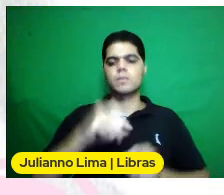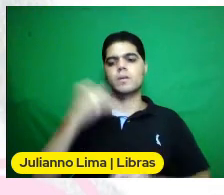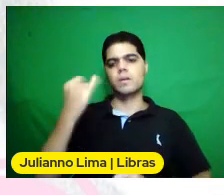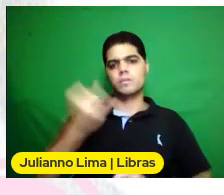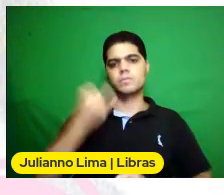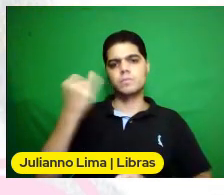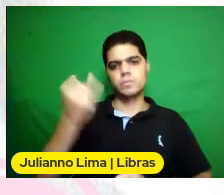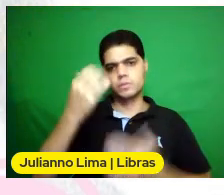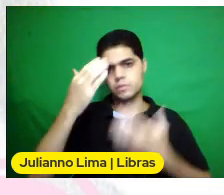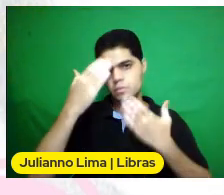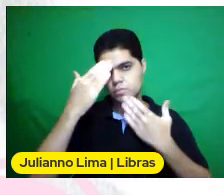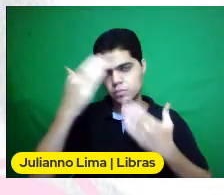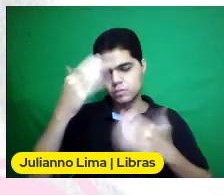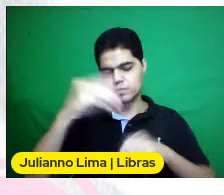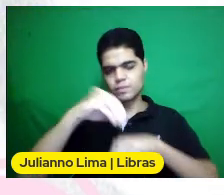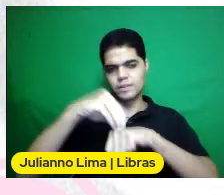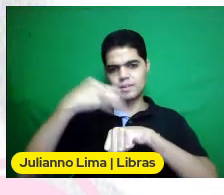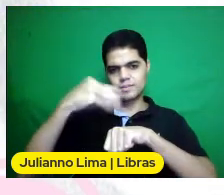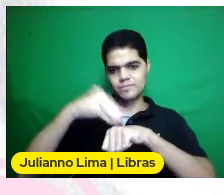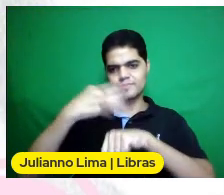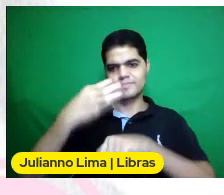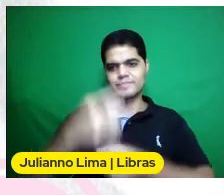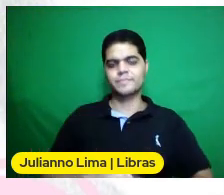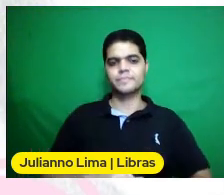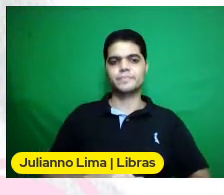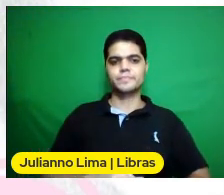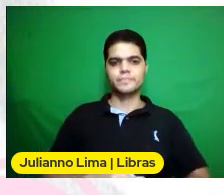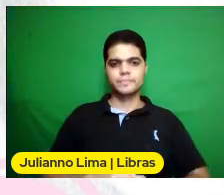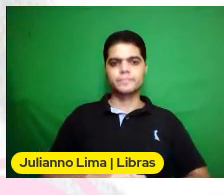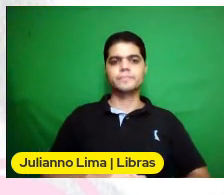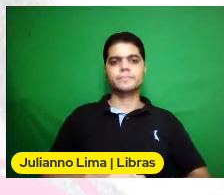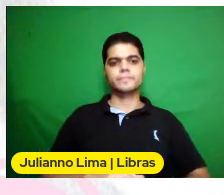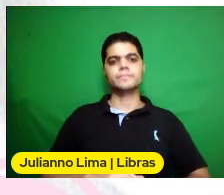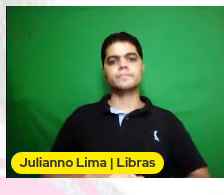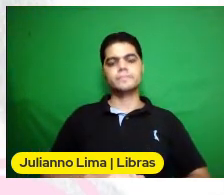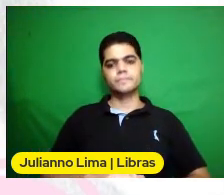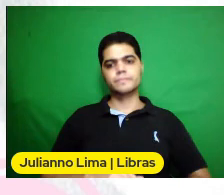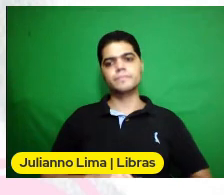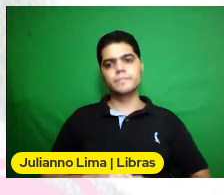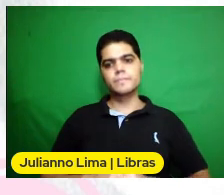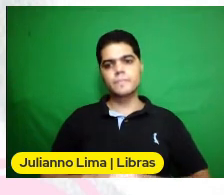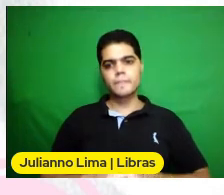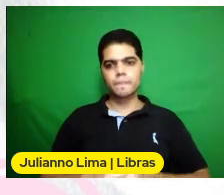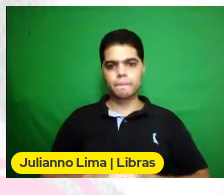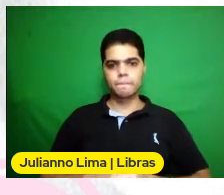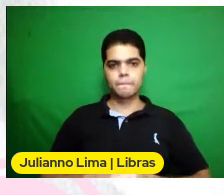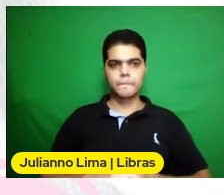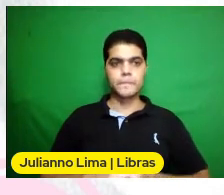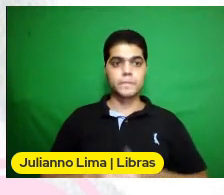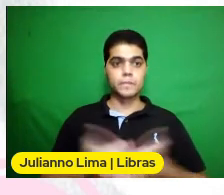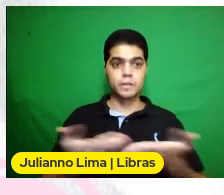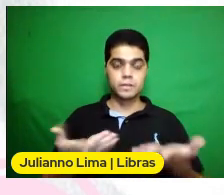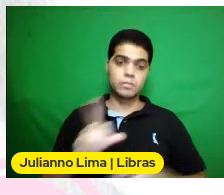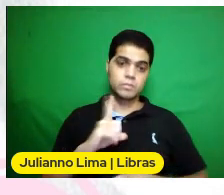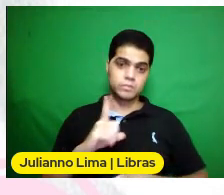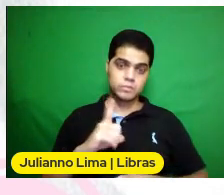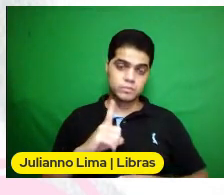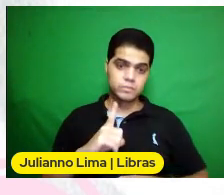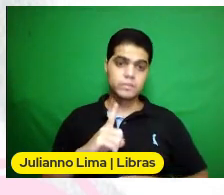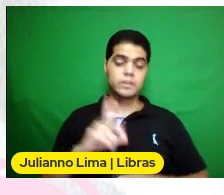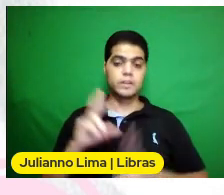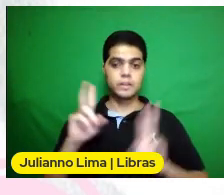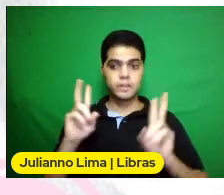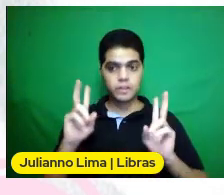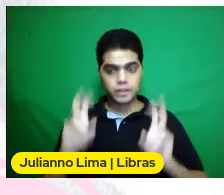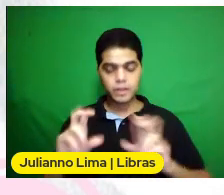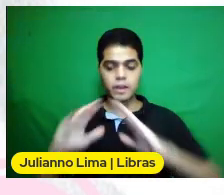obrigado por essa dica. E eu acho que é isso, assim, né, que... Quanto mais as escolas,